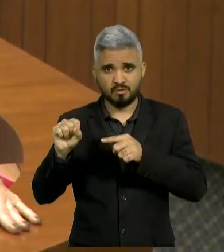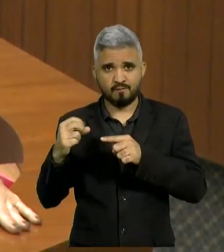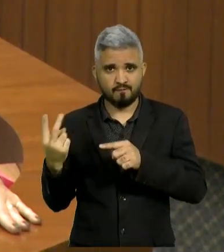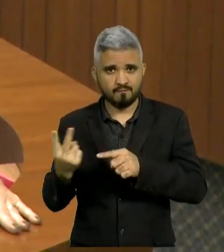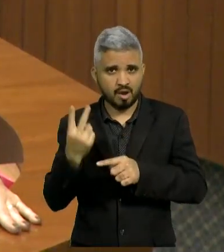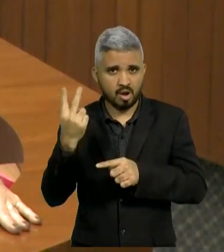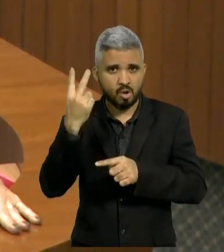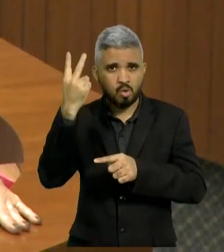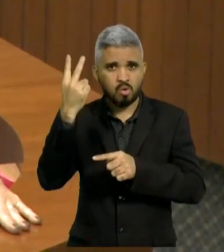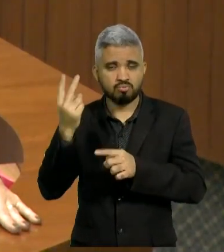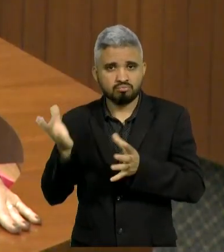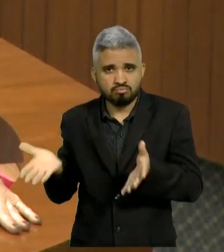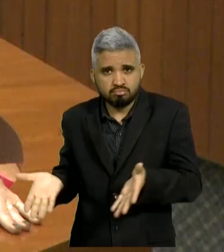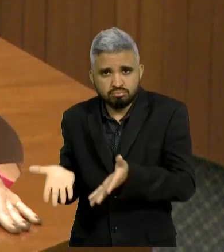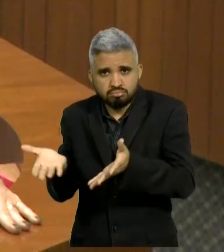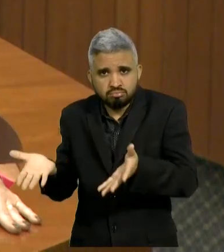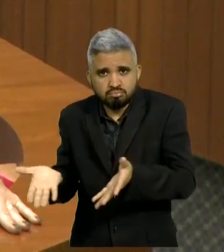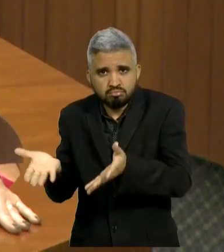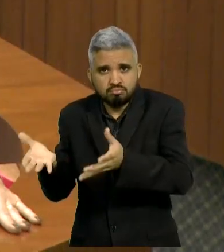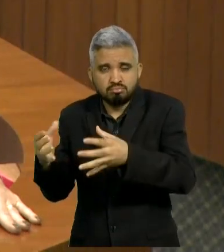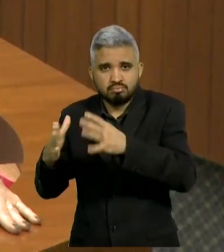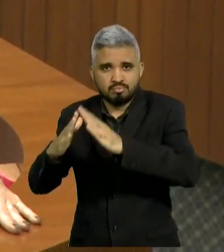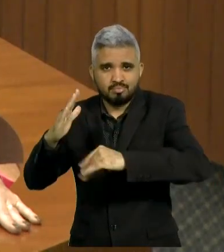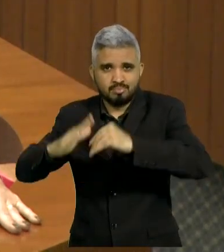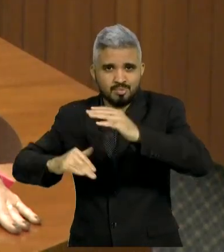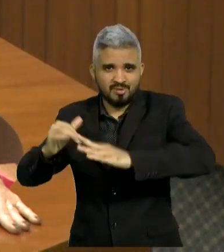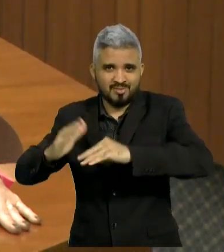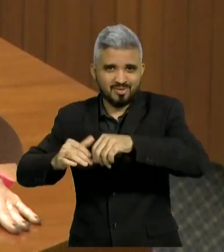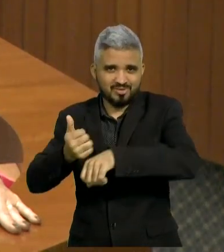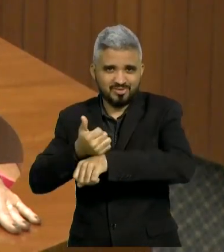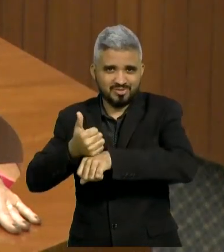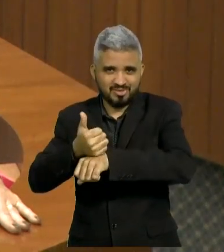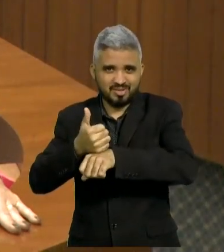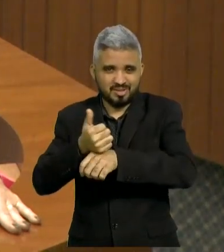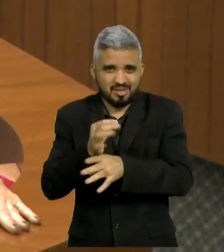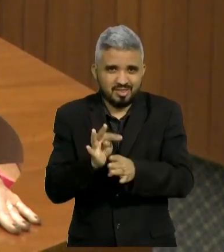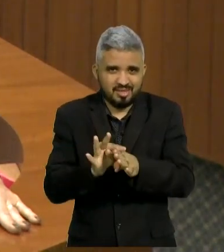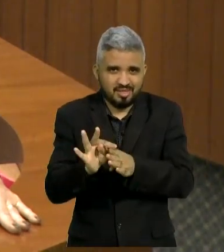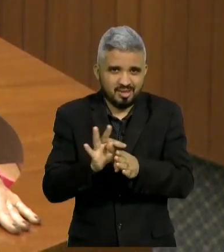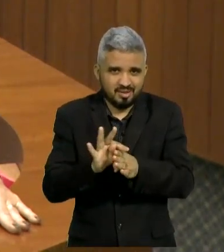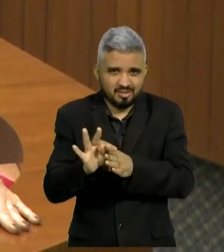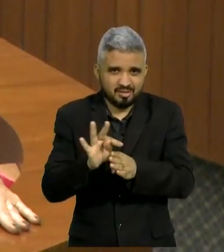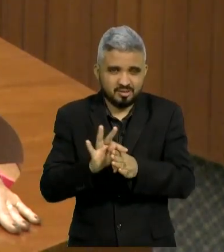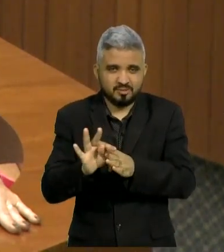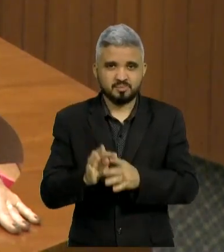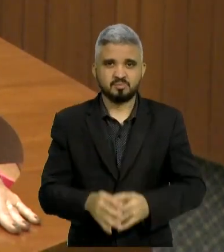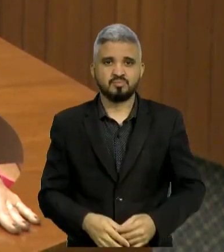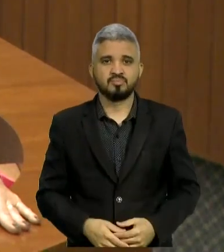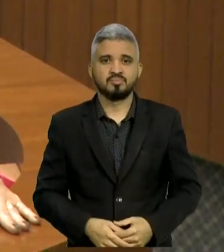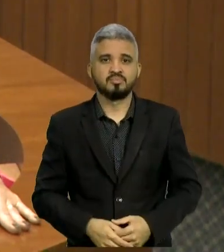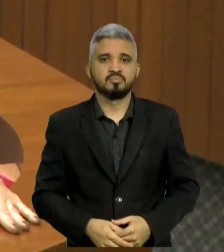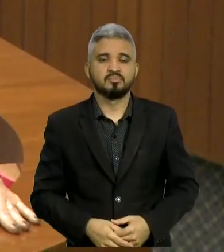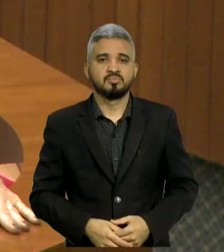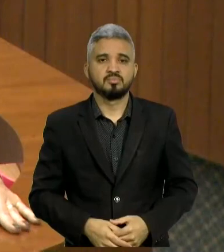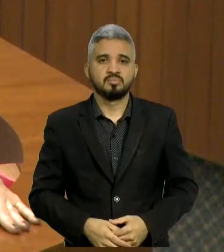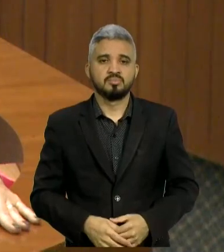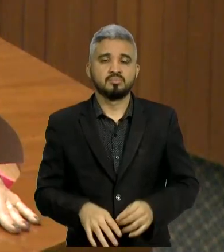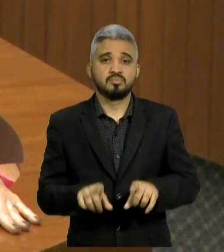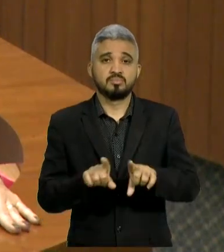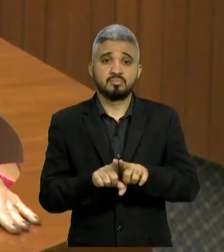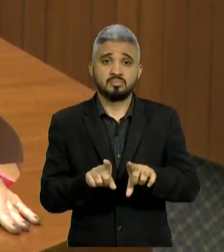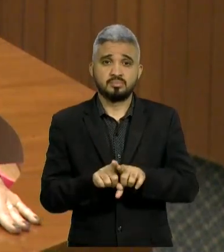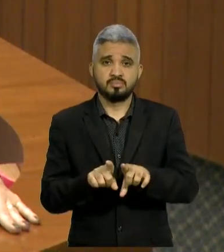entendo que a classe ela precisa sim desse reconhecimento e ao tempo que por outro lado a gente vê